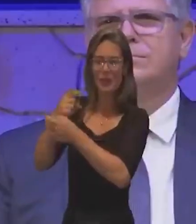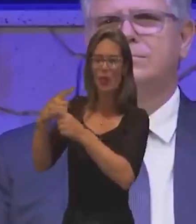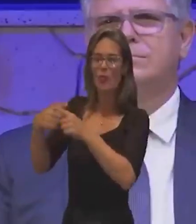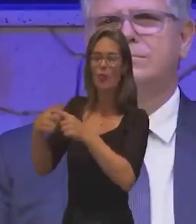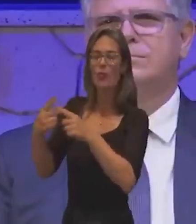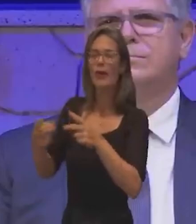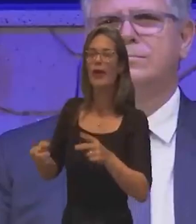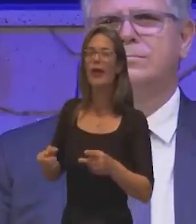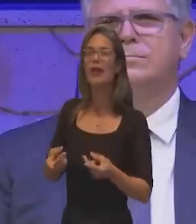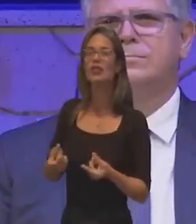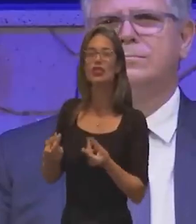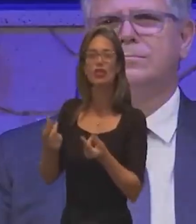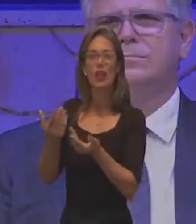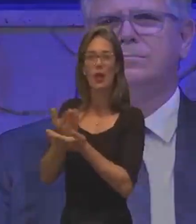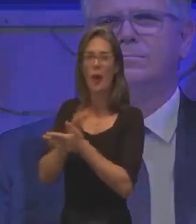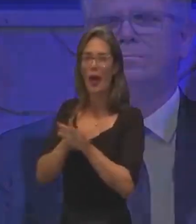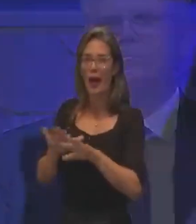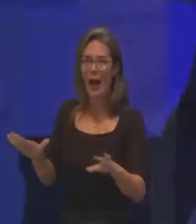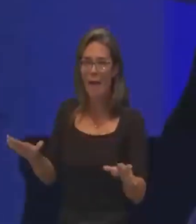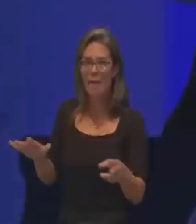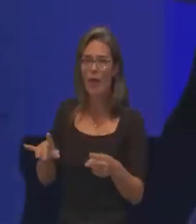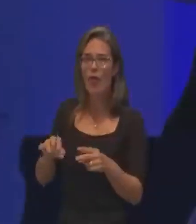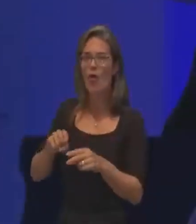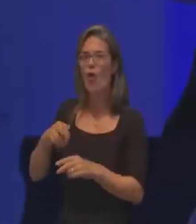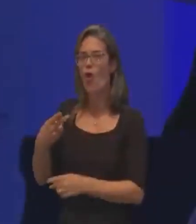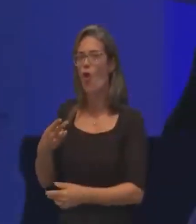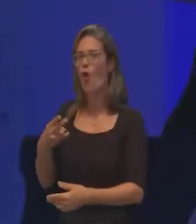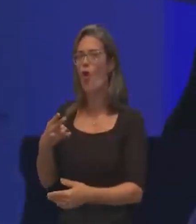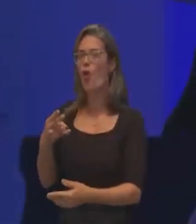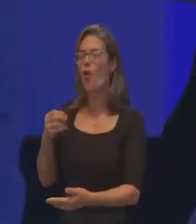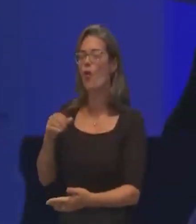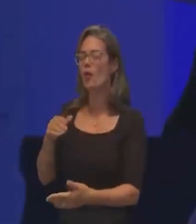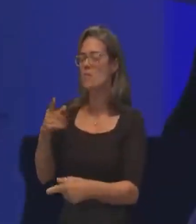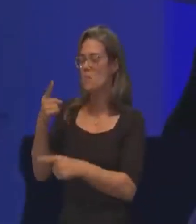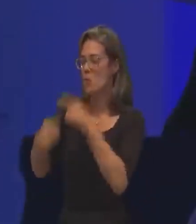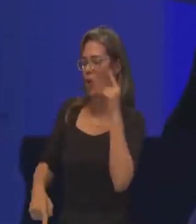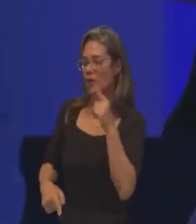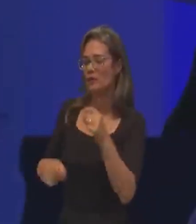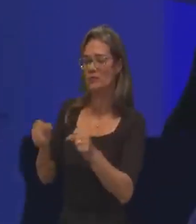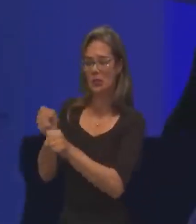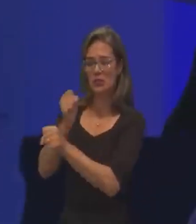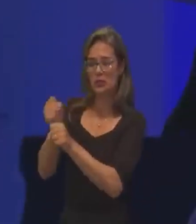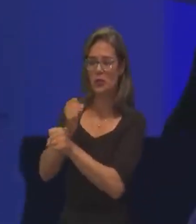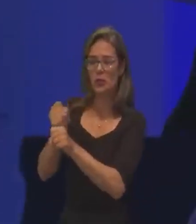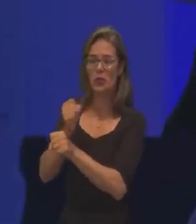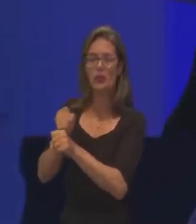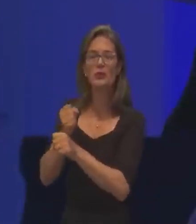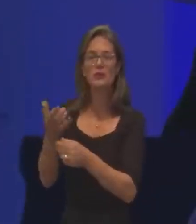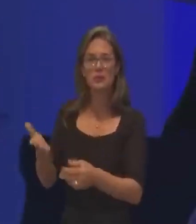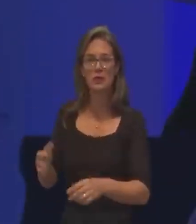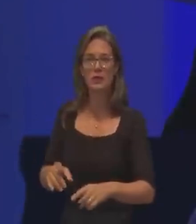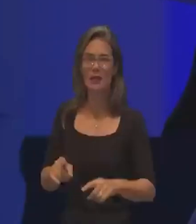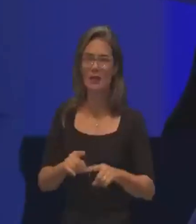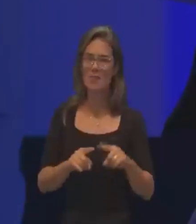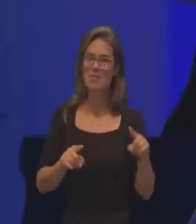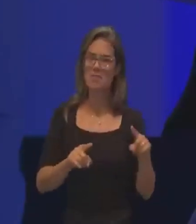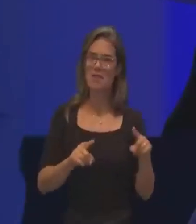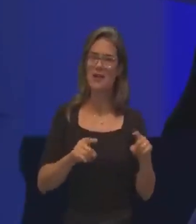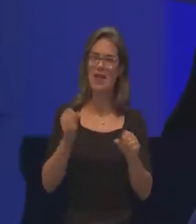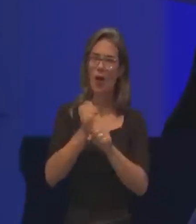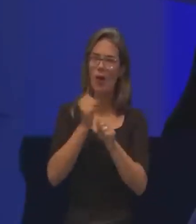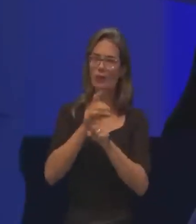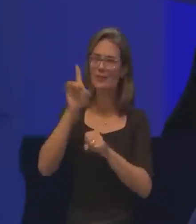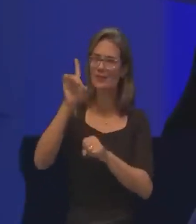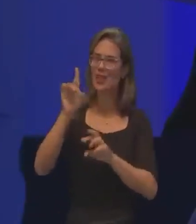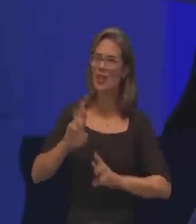acabam-se os recursos, ou porque aquela obra é embargada e aquilo fica perdido no decorrer do tempo, mas Deus não. E é por isso que